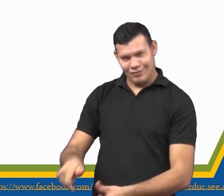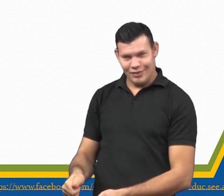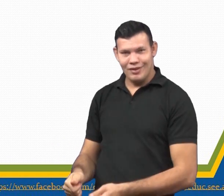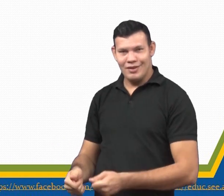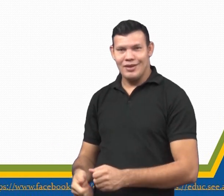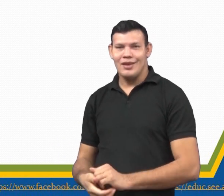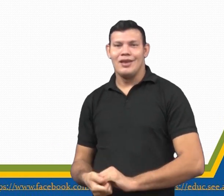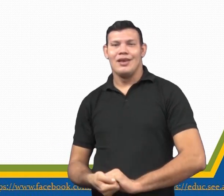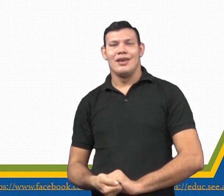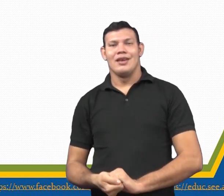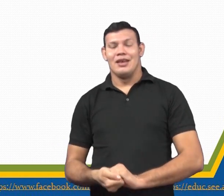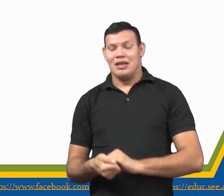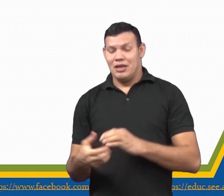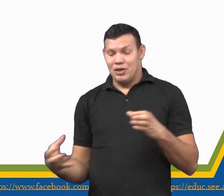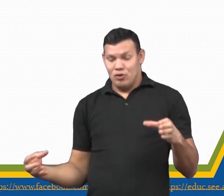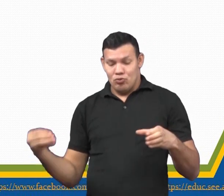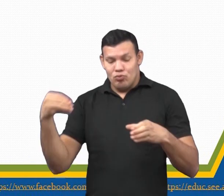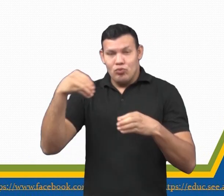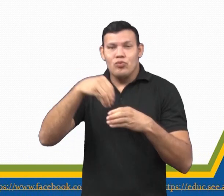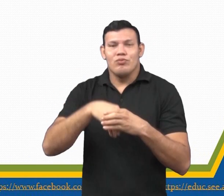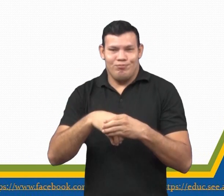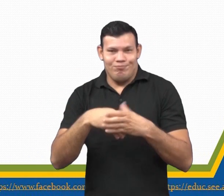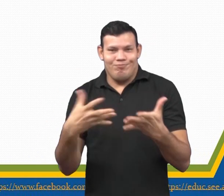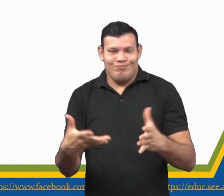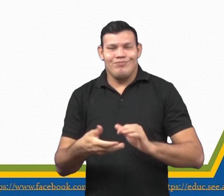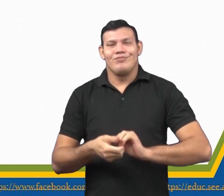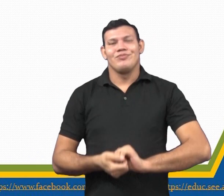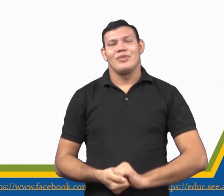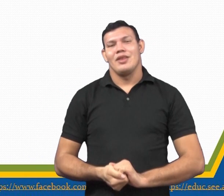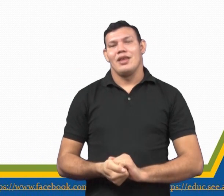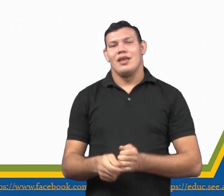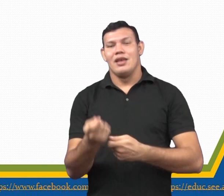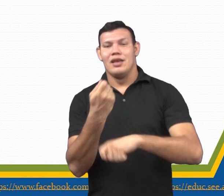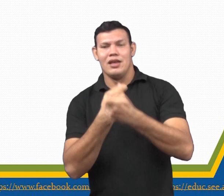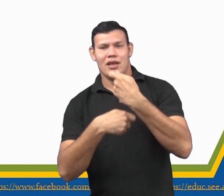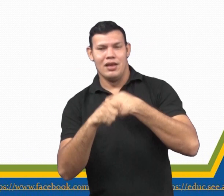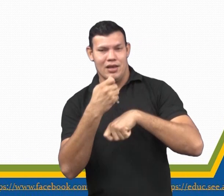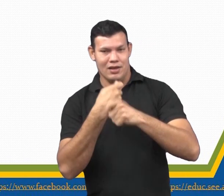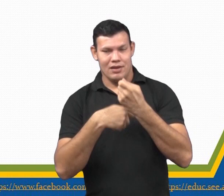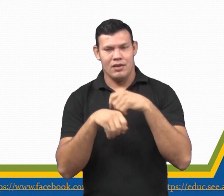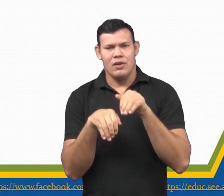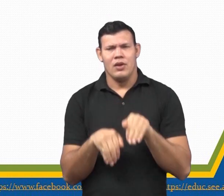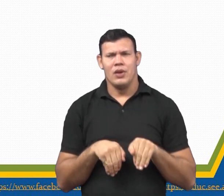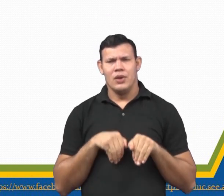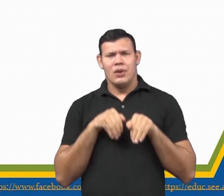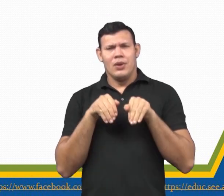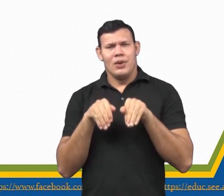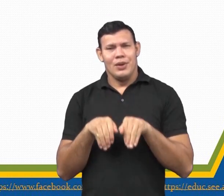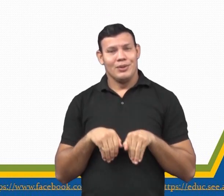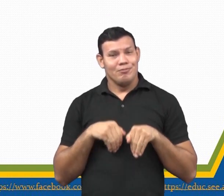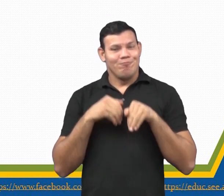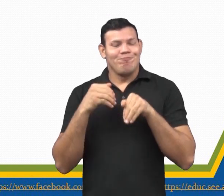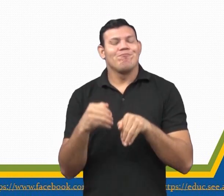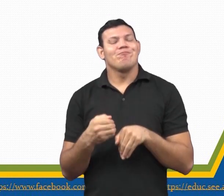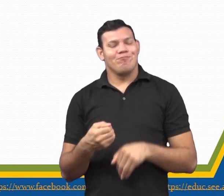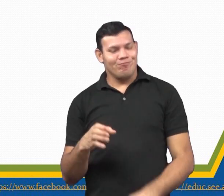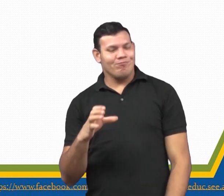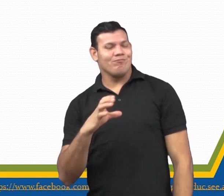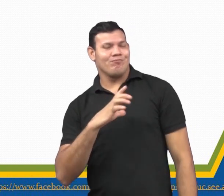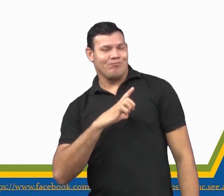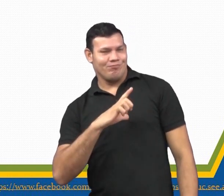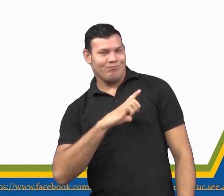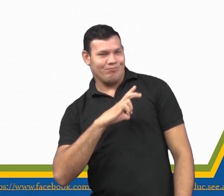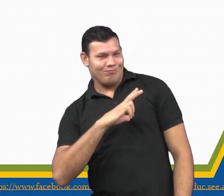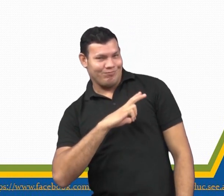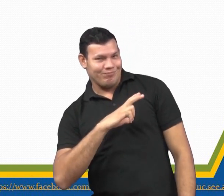dessa associação APEC. Quanto à economia australiana, em especial, ela é rica em recursos